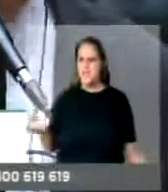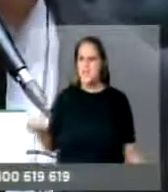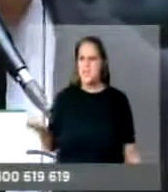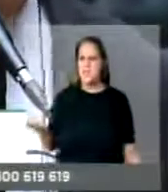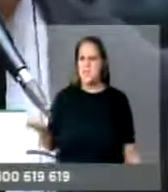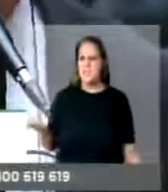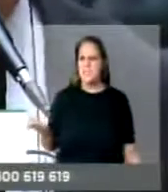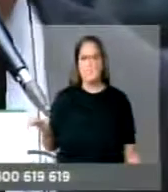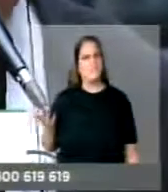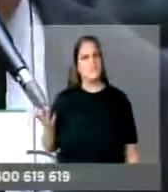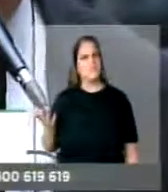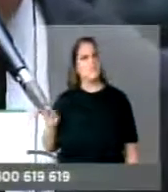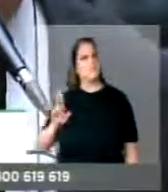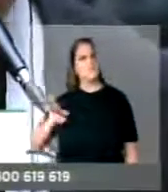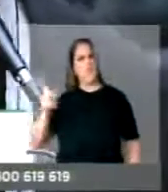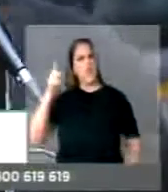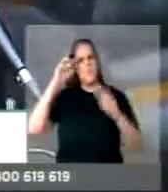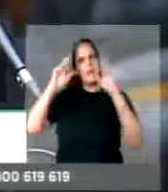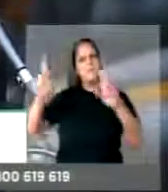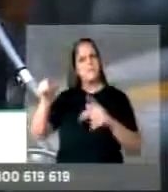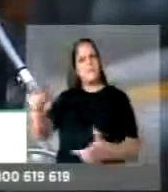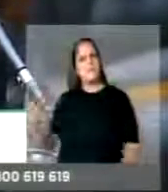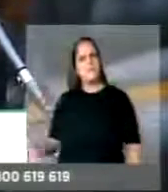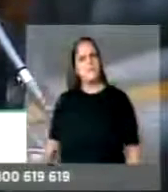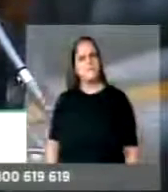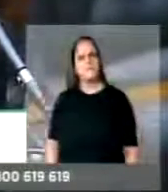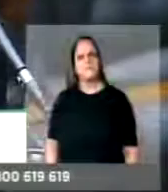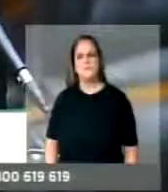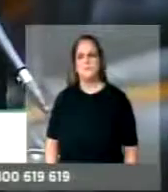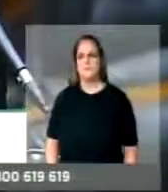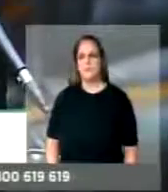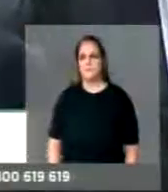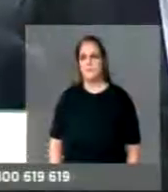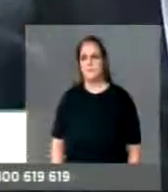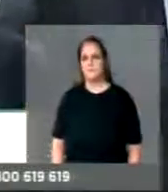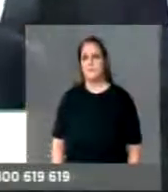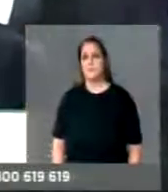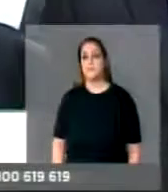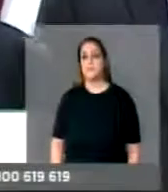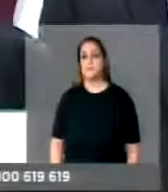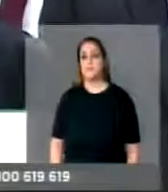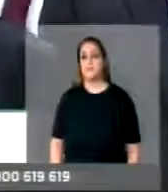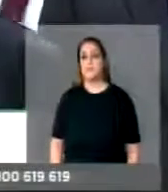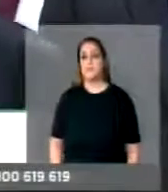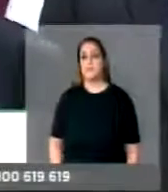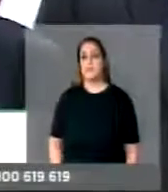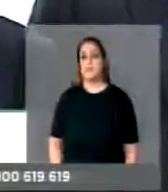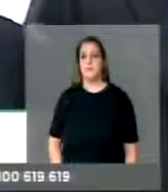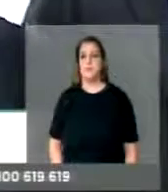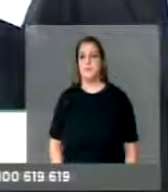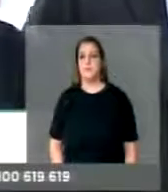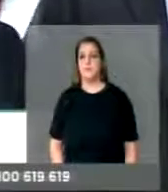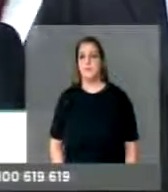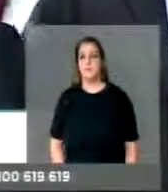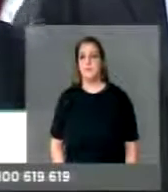porque sempre respeitei muito Vossa Excelência. Deputado Bacelar, na tribuna.